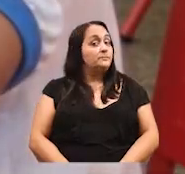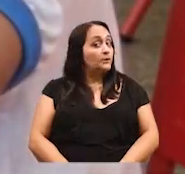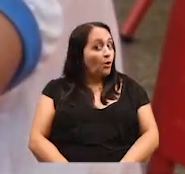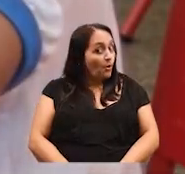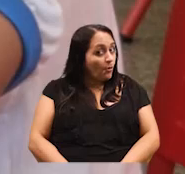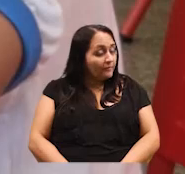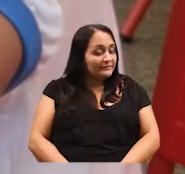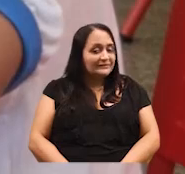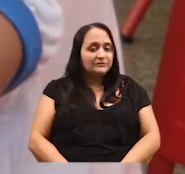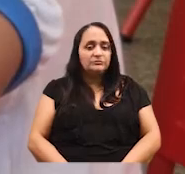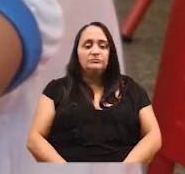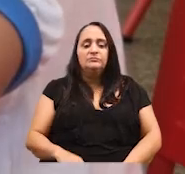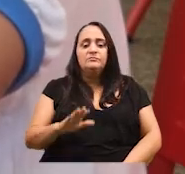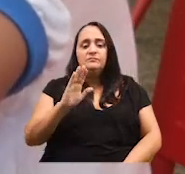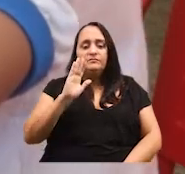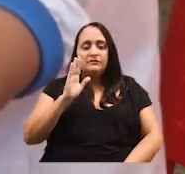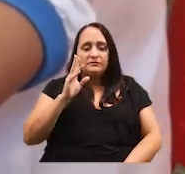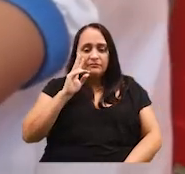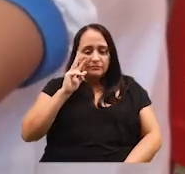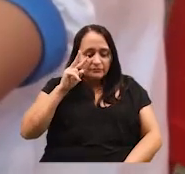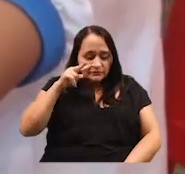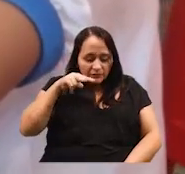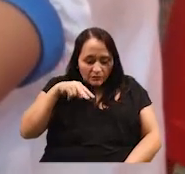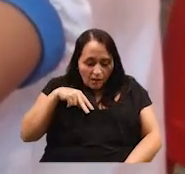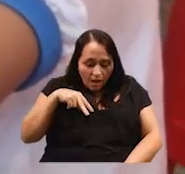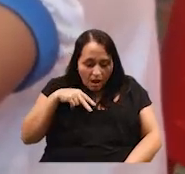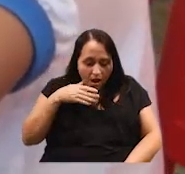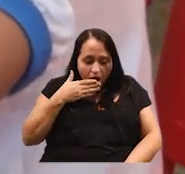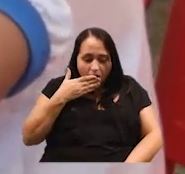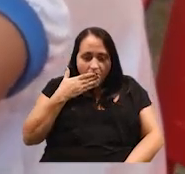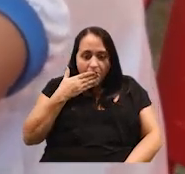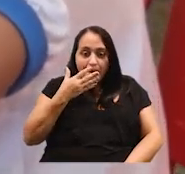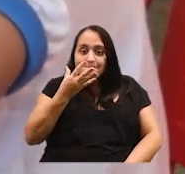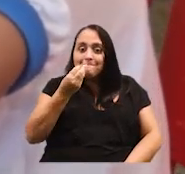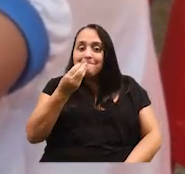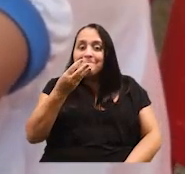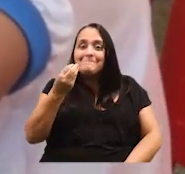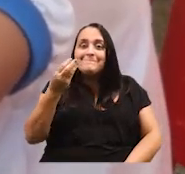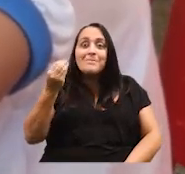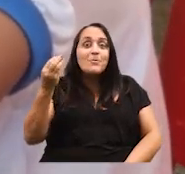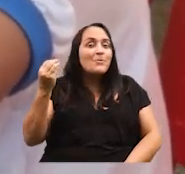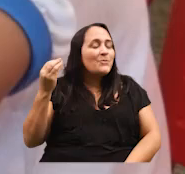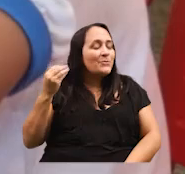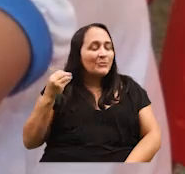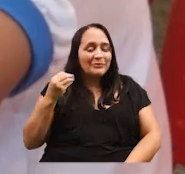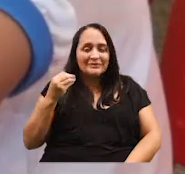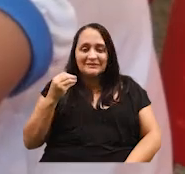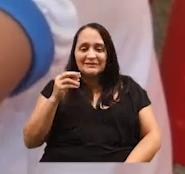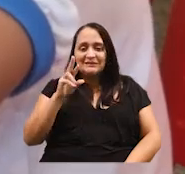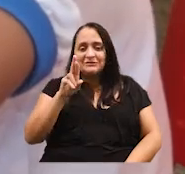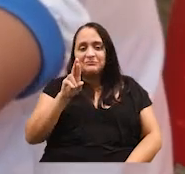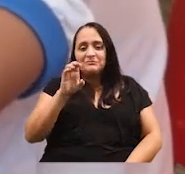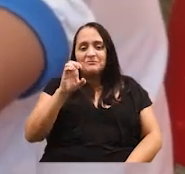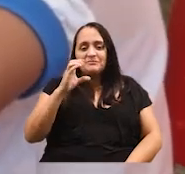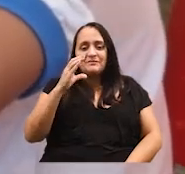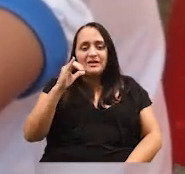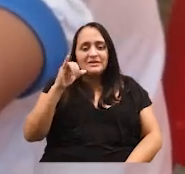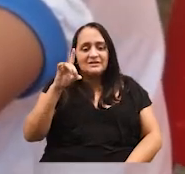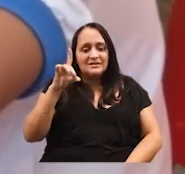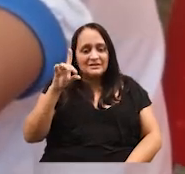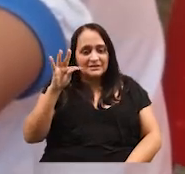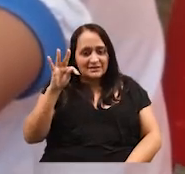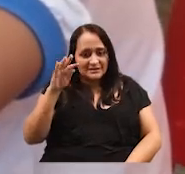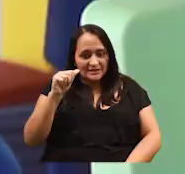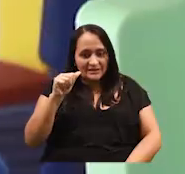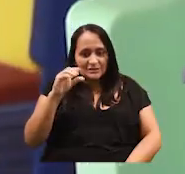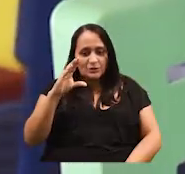Gente, observa o material na nossa rede. Olha quanta receita de cocada a gente tem aqui. Fala para mim os títulos aí, Yasmin,